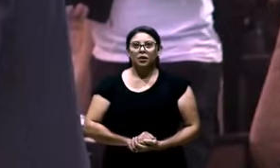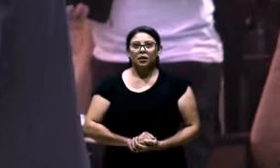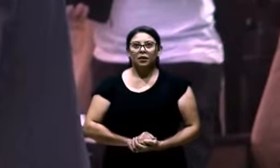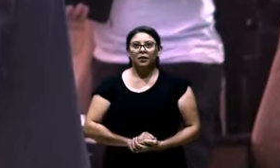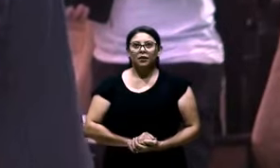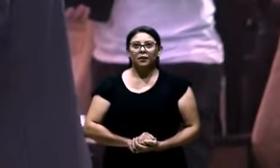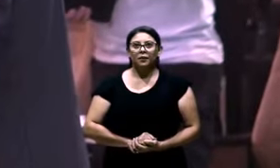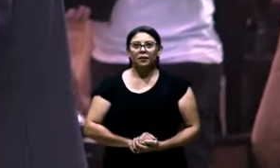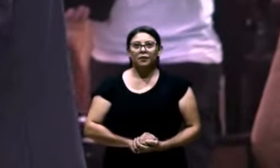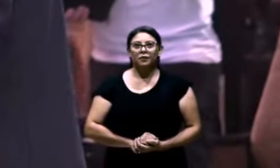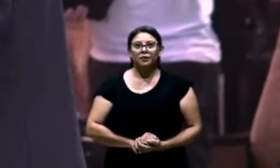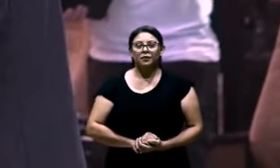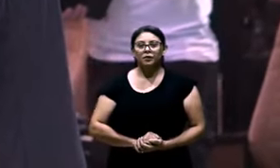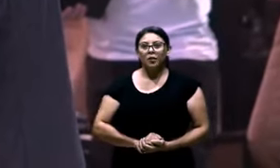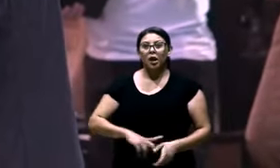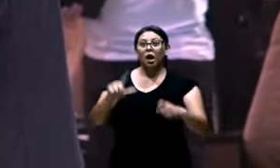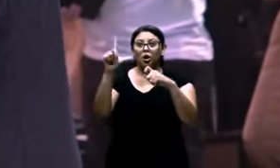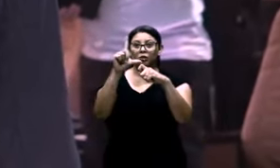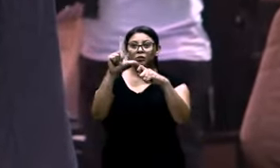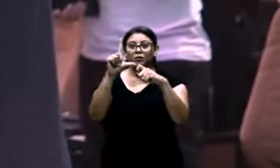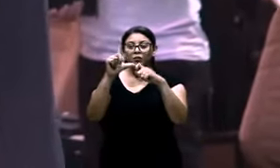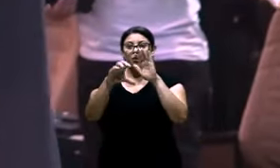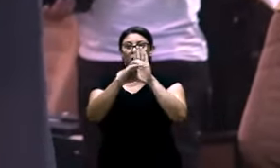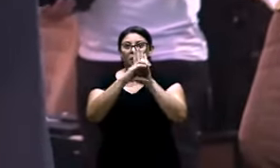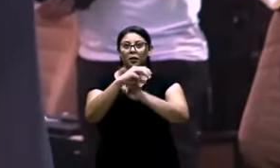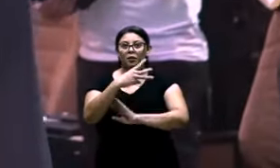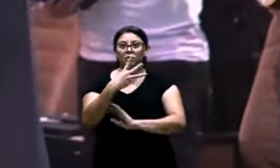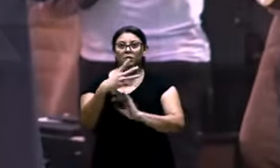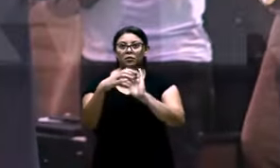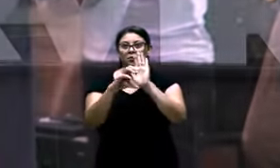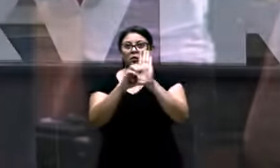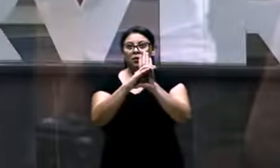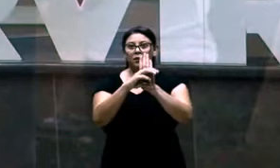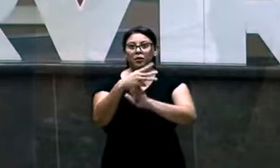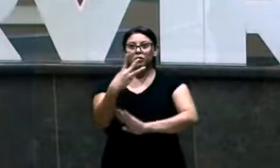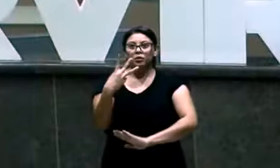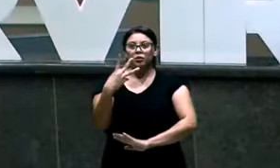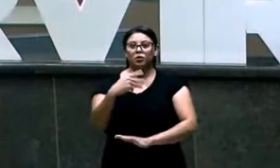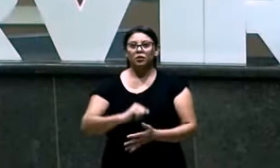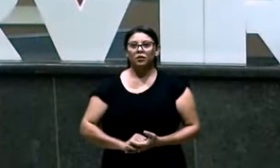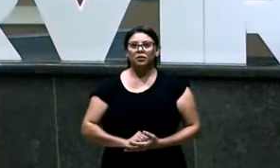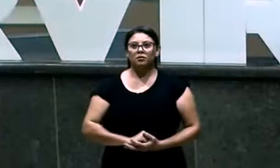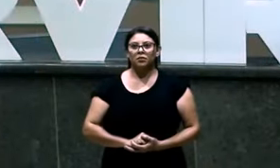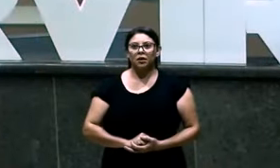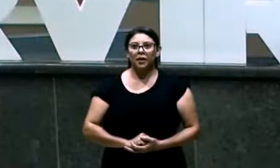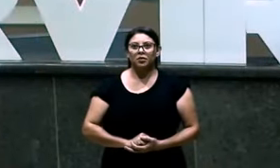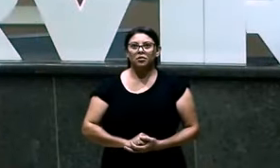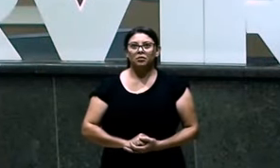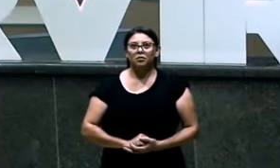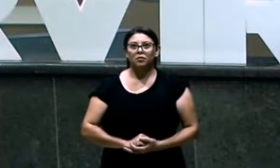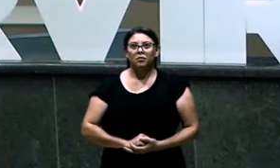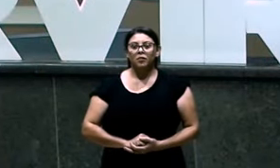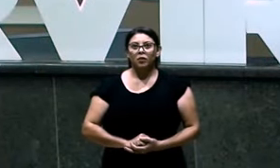Evangelho de Jesus Cristo, segundo escreveu Lucas, seu capítulo é o de número 3. E depois eu quero